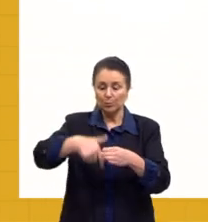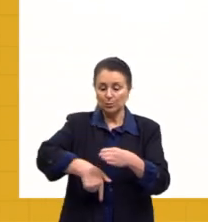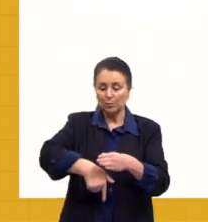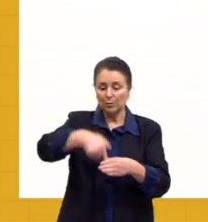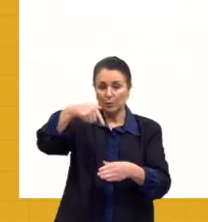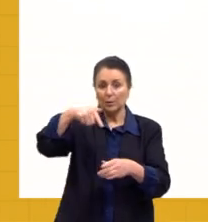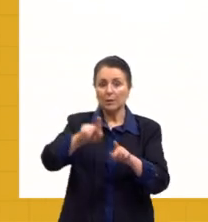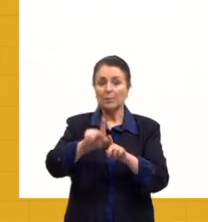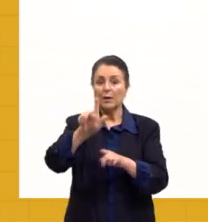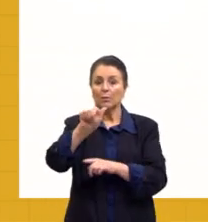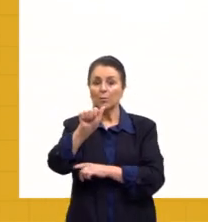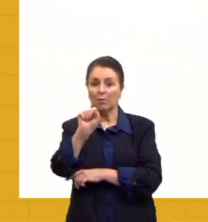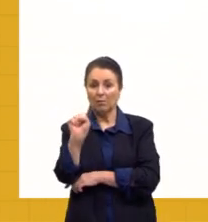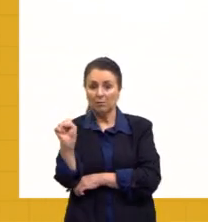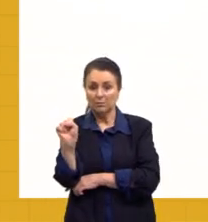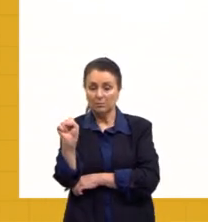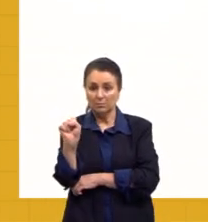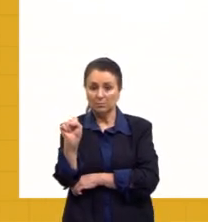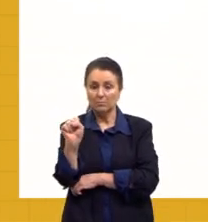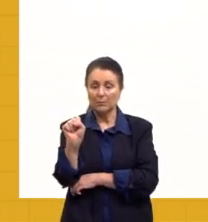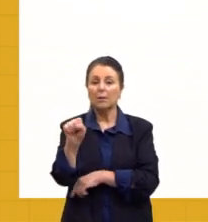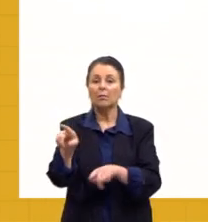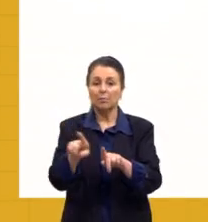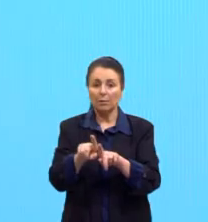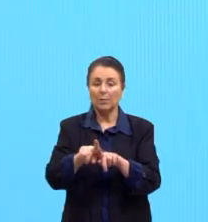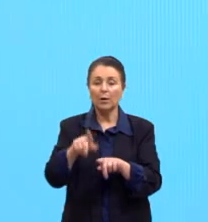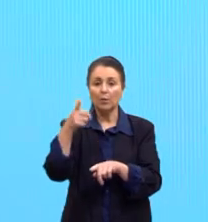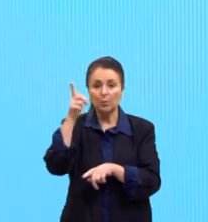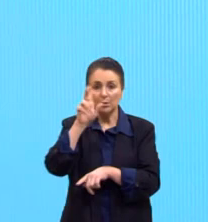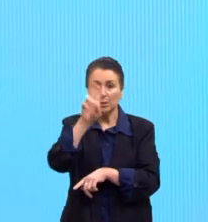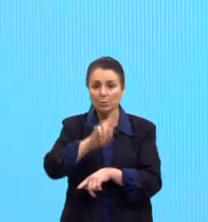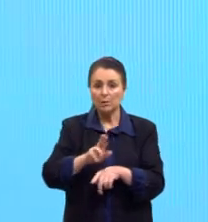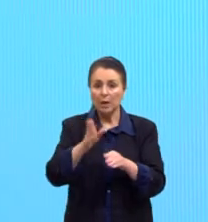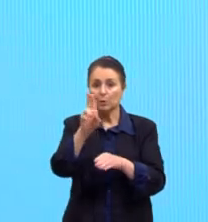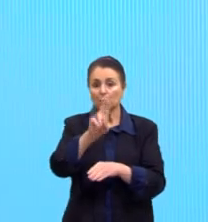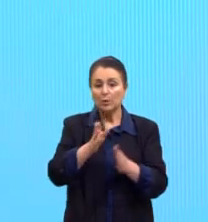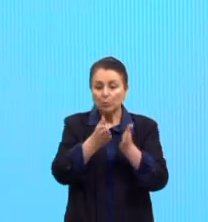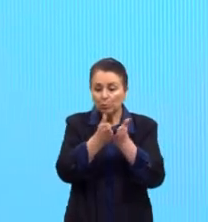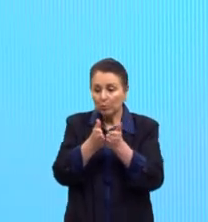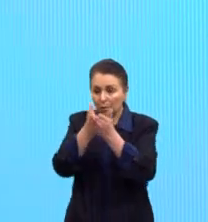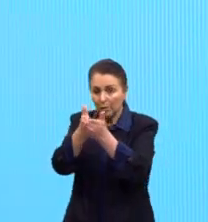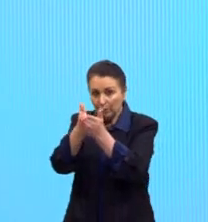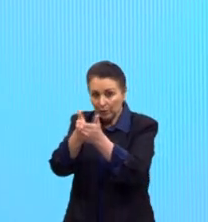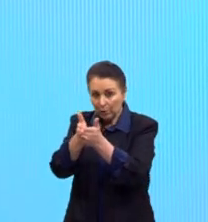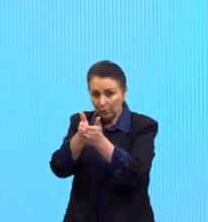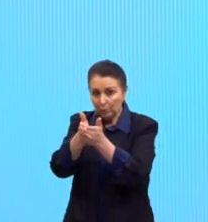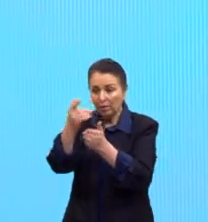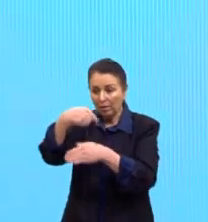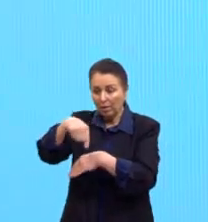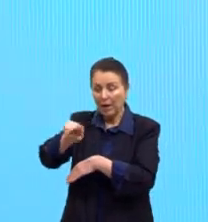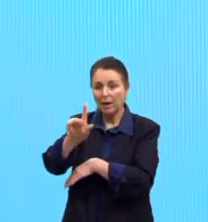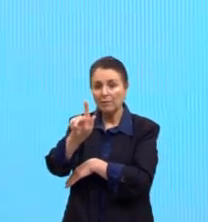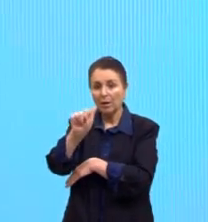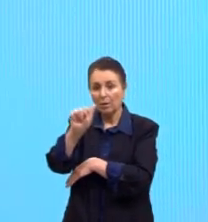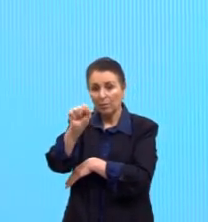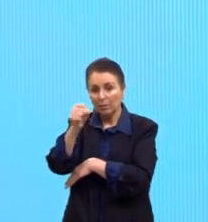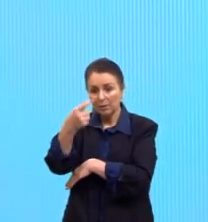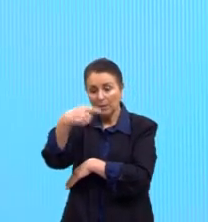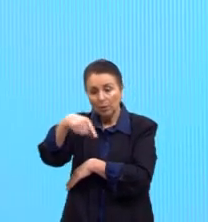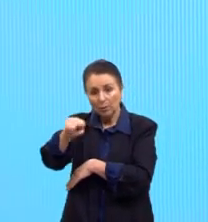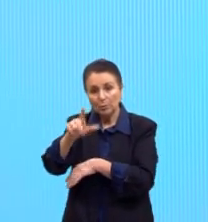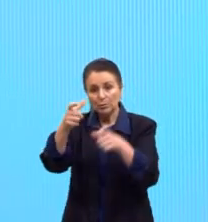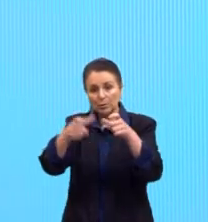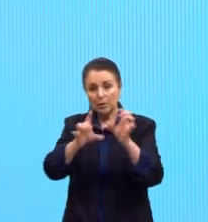produção de gás não é o gás também eu consigo engarrafar e colocar ele no navio e levar para outros lugares então eu vou ter essa